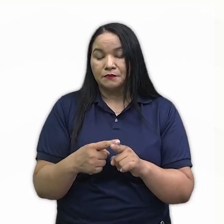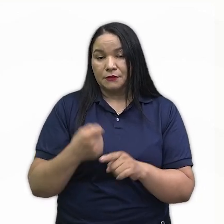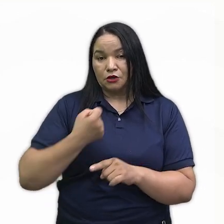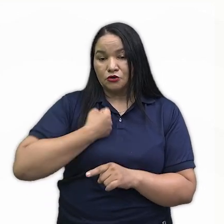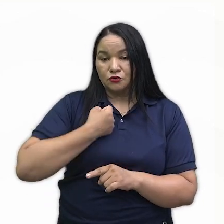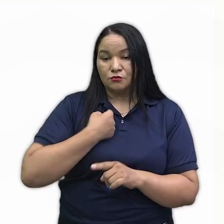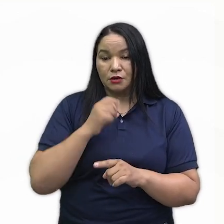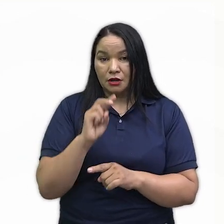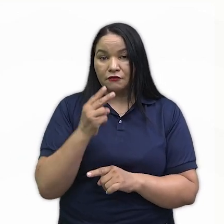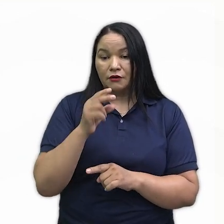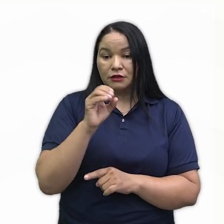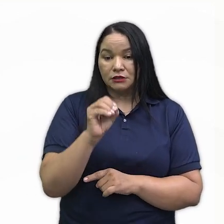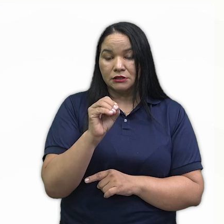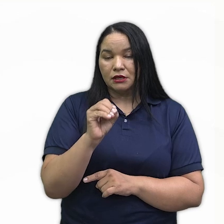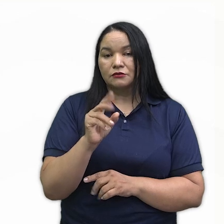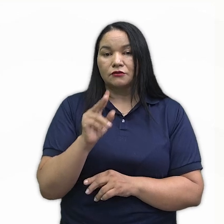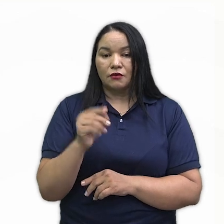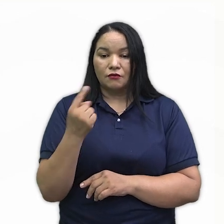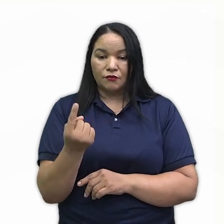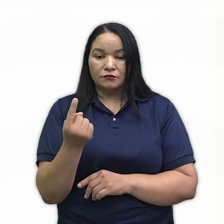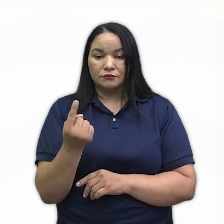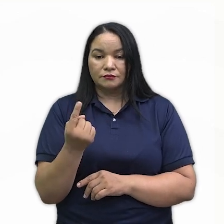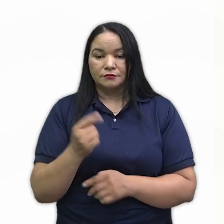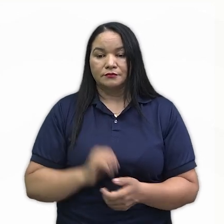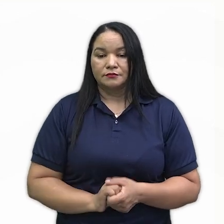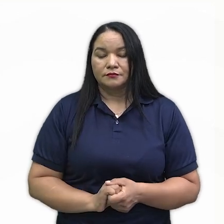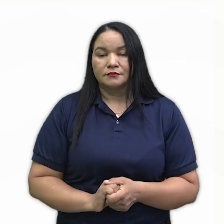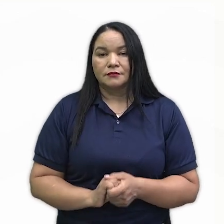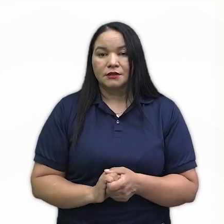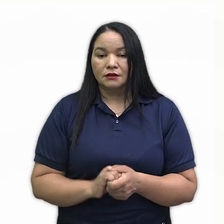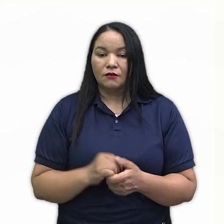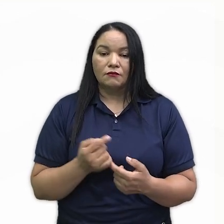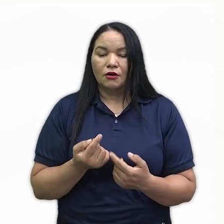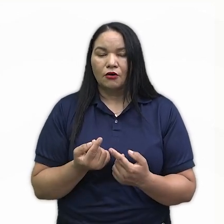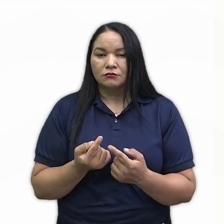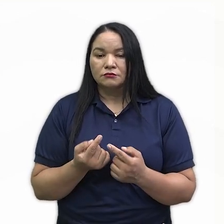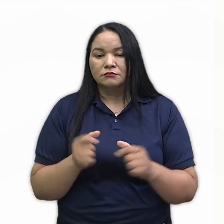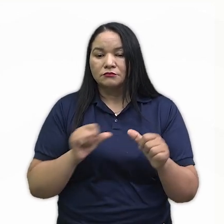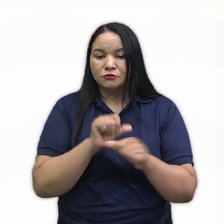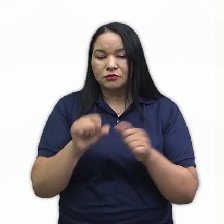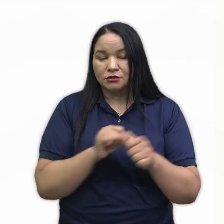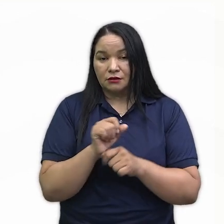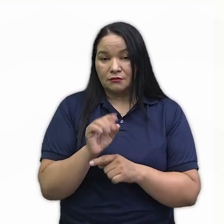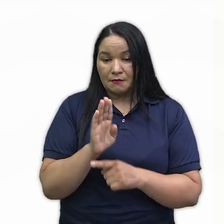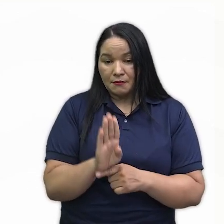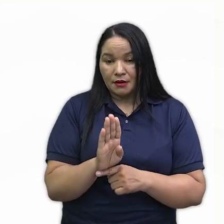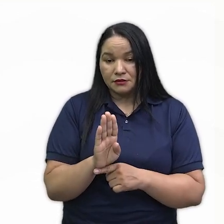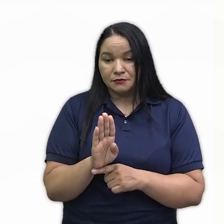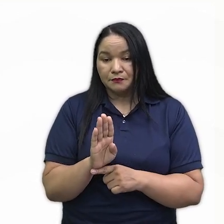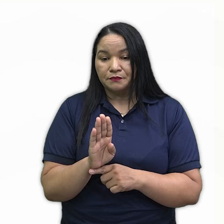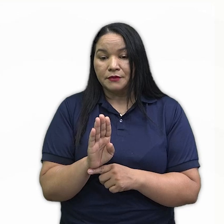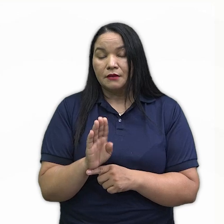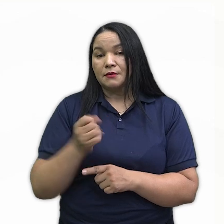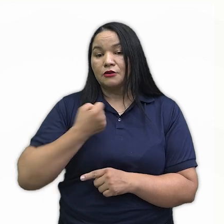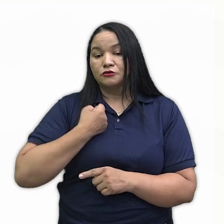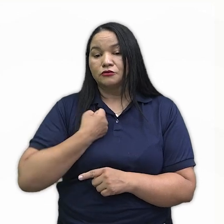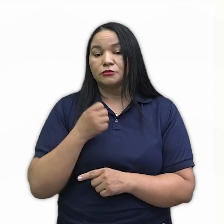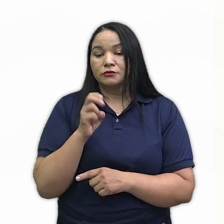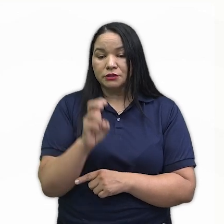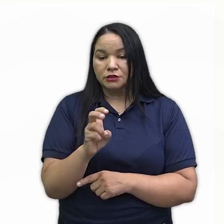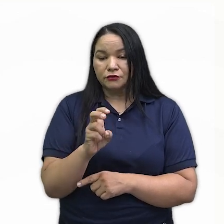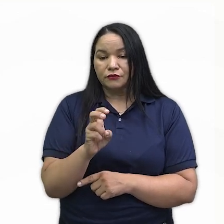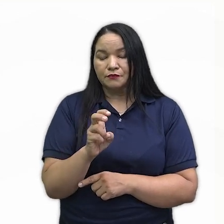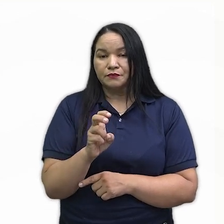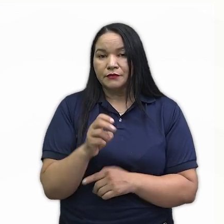zero vai ser igual a 1. E aqui tem um outro exemplo já trocando ali a base por um número. Nós trocamos o b pelo número 5,